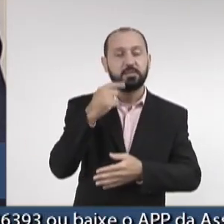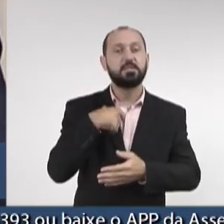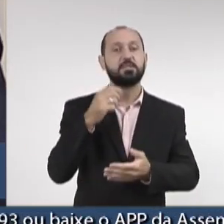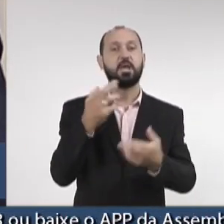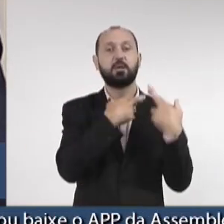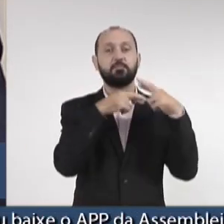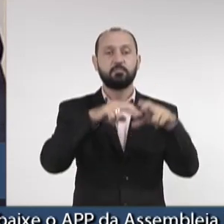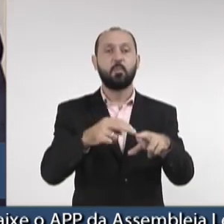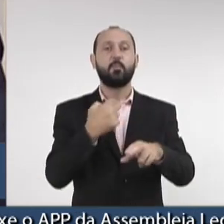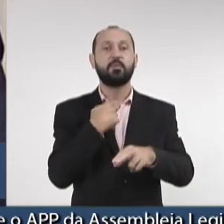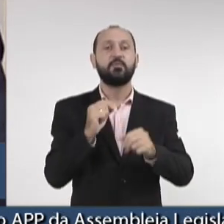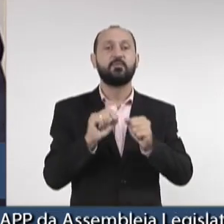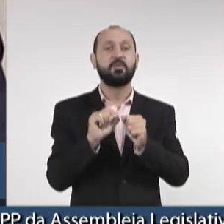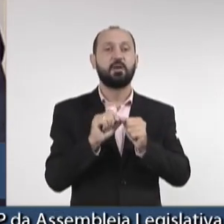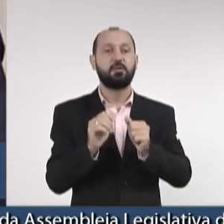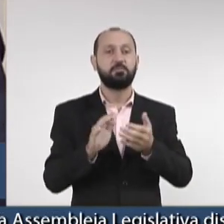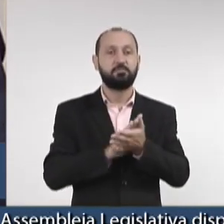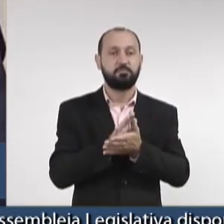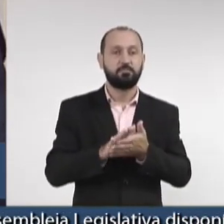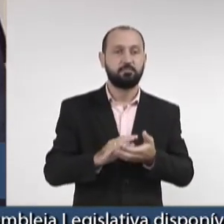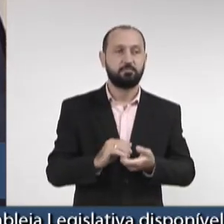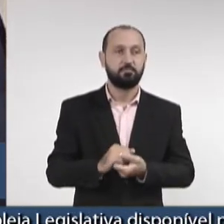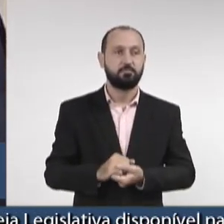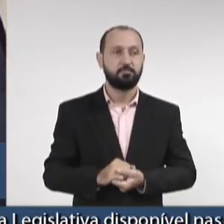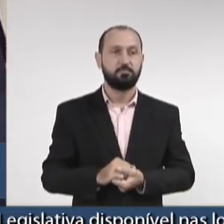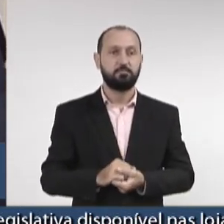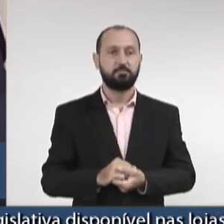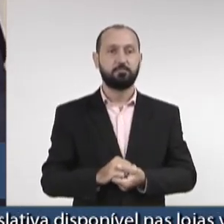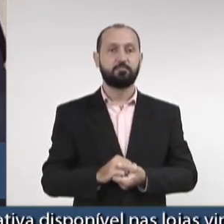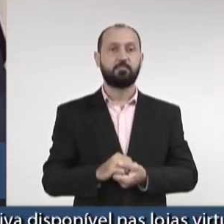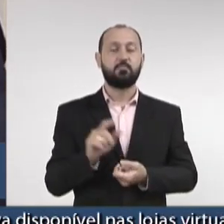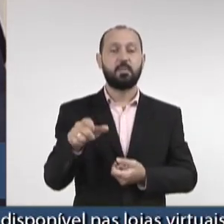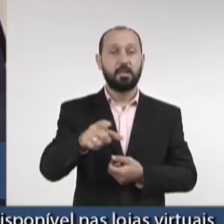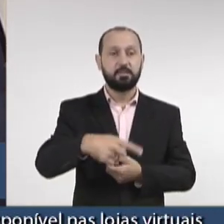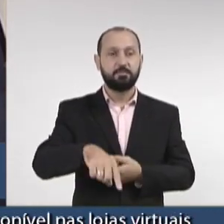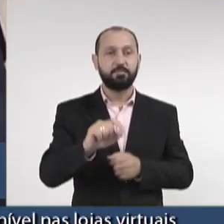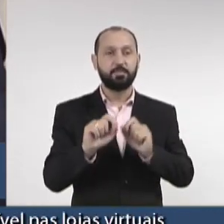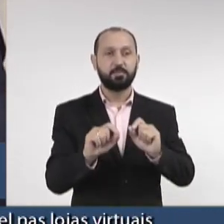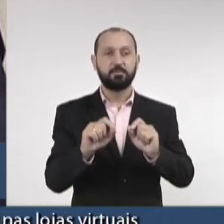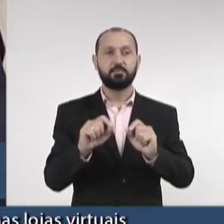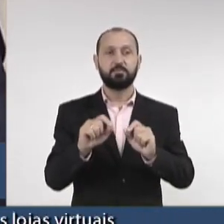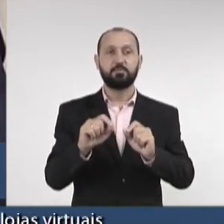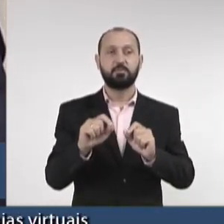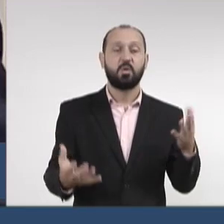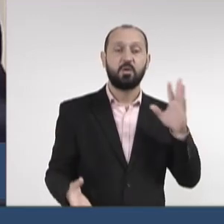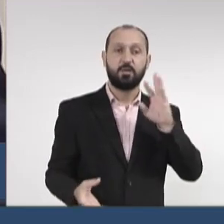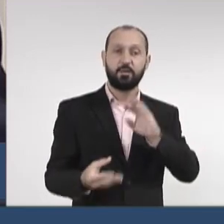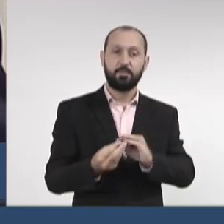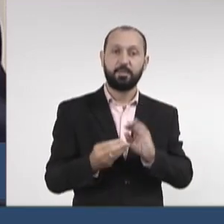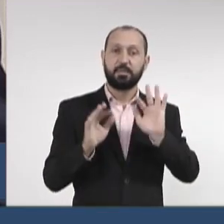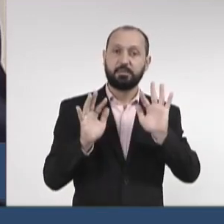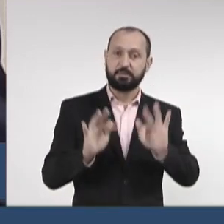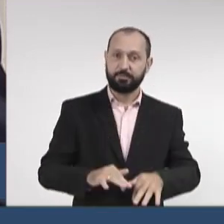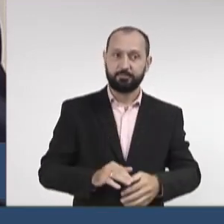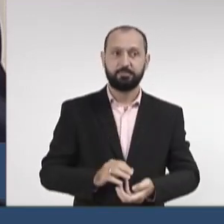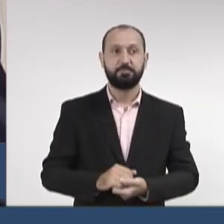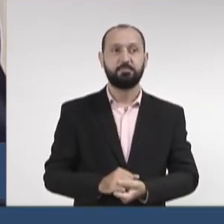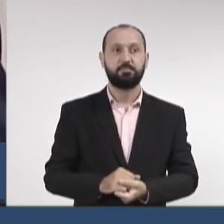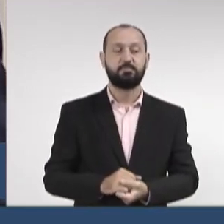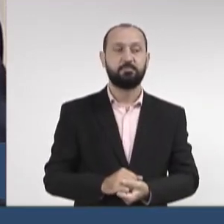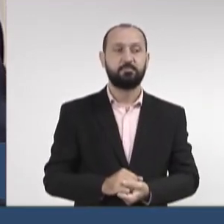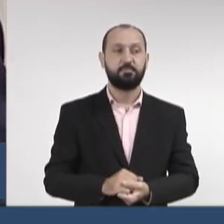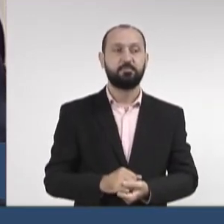passo, é o dinheiro chegar para indenizar esses produtores que estão lá sem perspectiva de resolver o problema, porque a